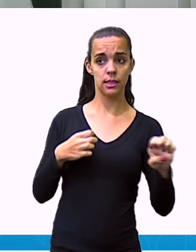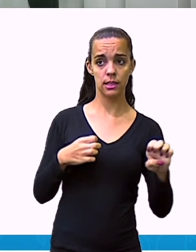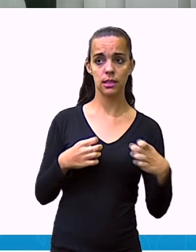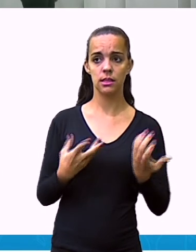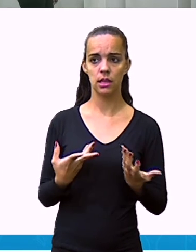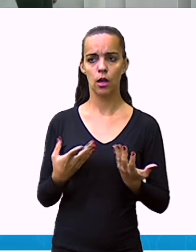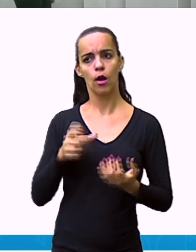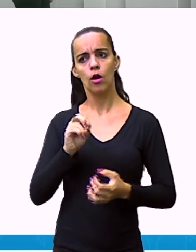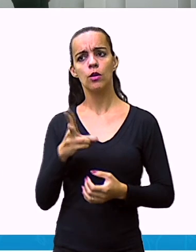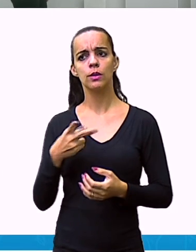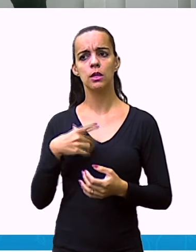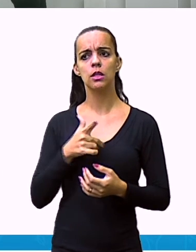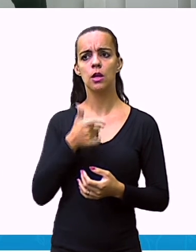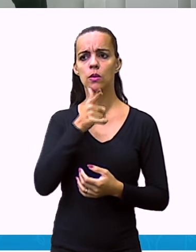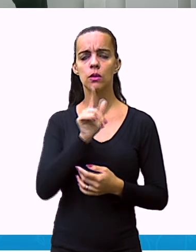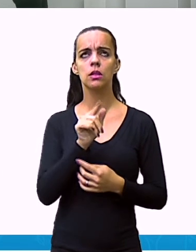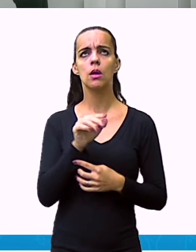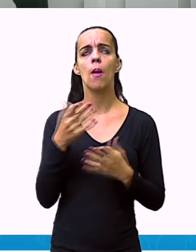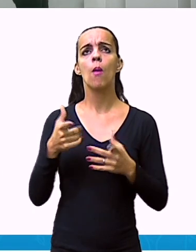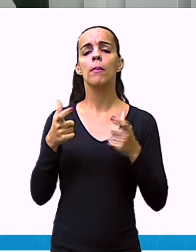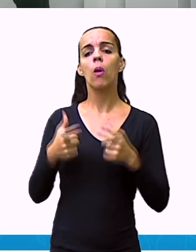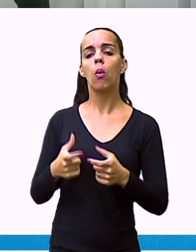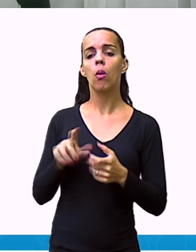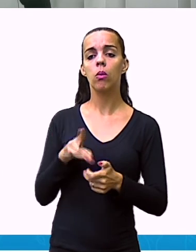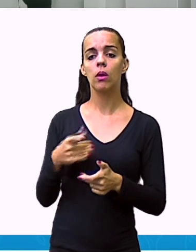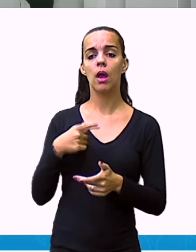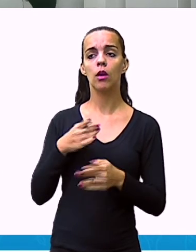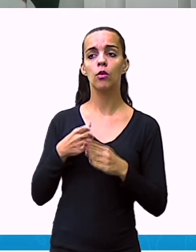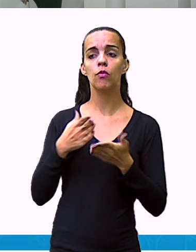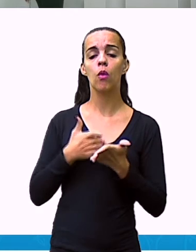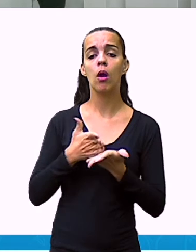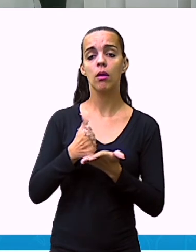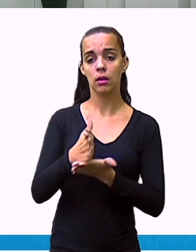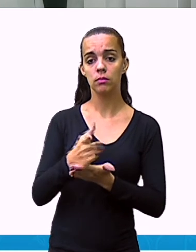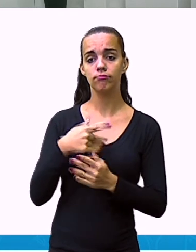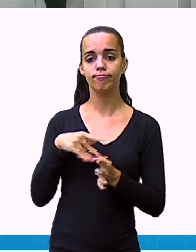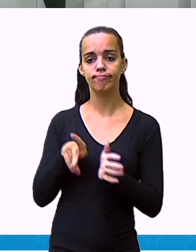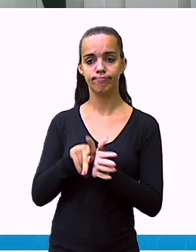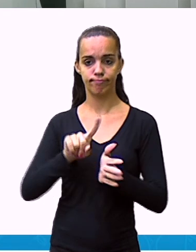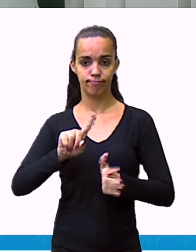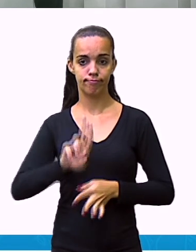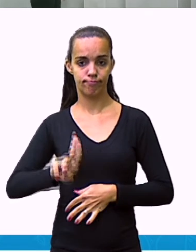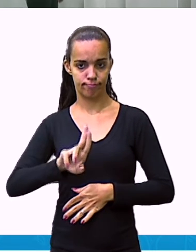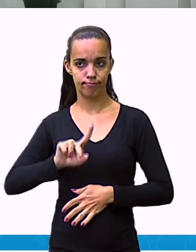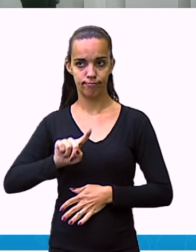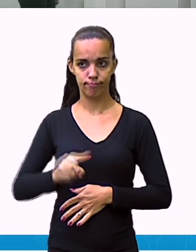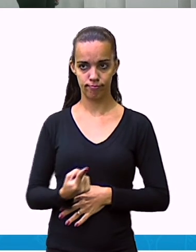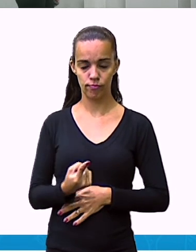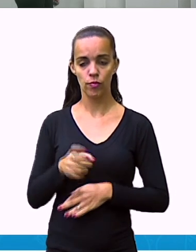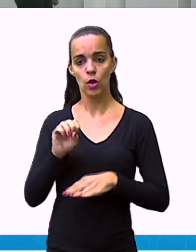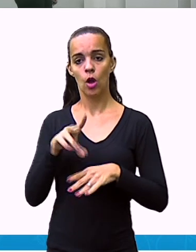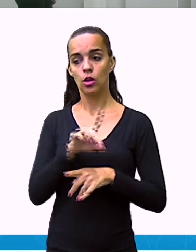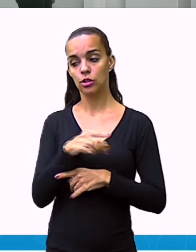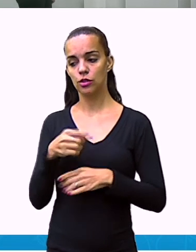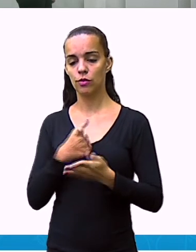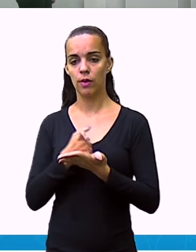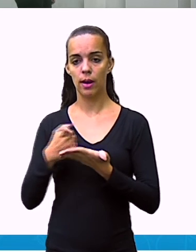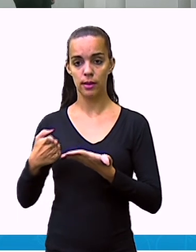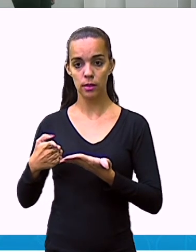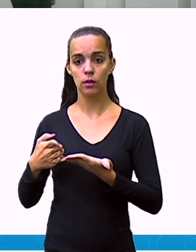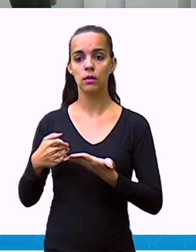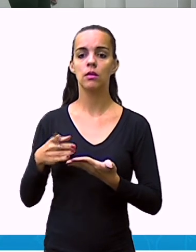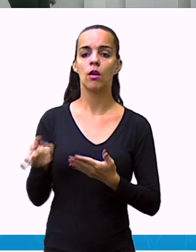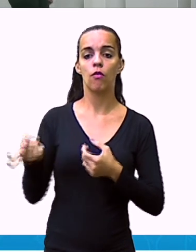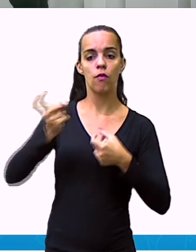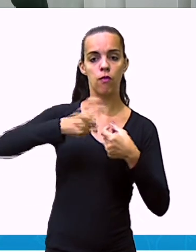10 ou eu vou caminhar com a, para direita quantas quantas casas tiver se eu estiver voltando eu